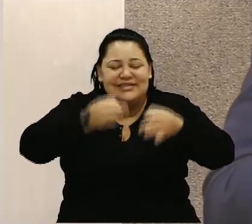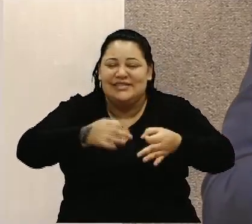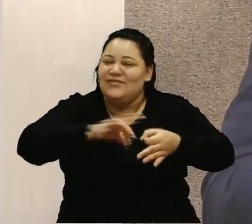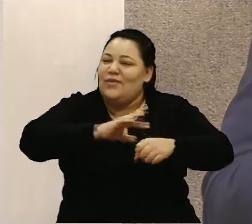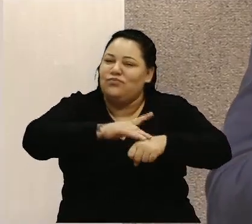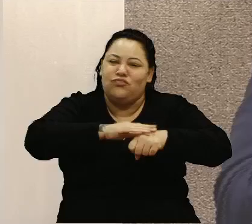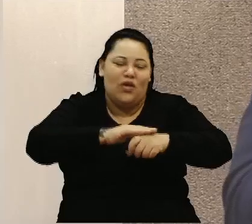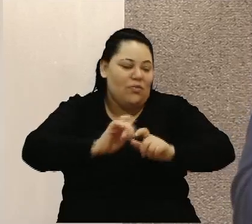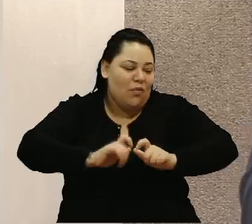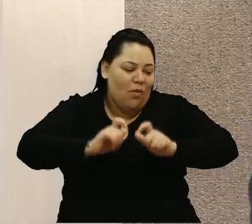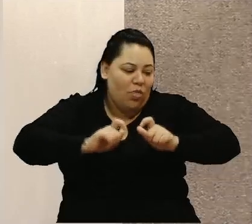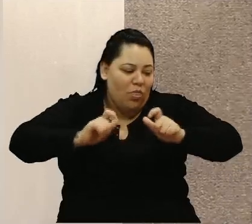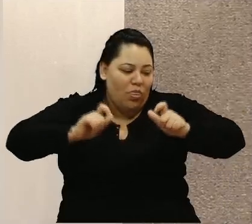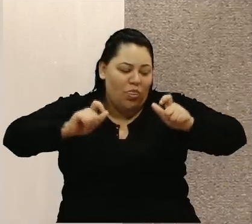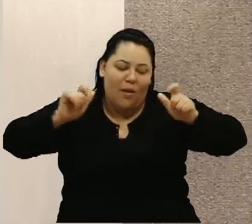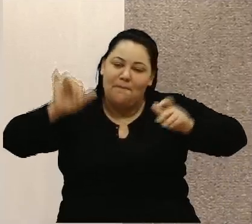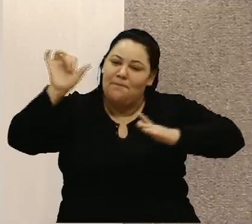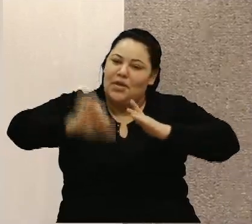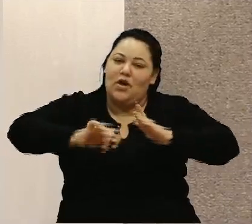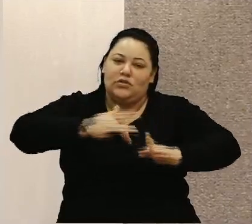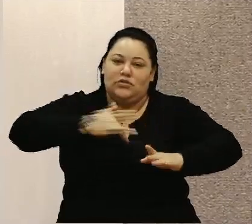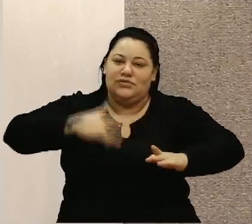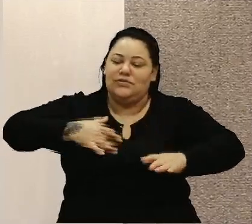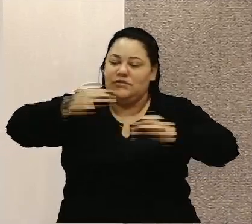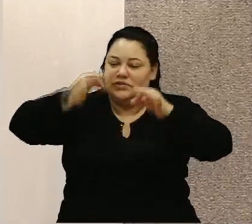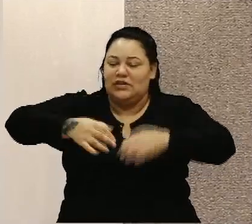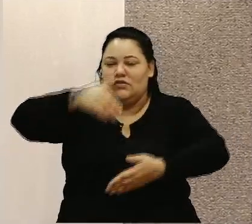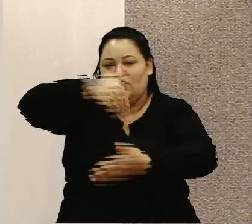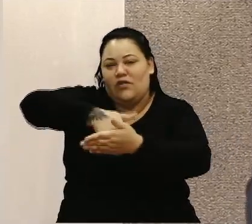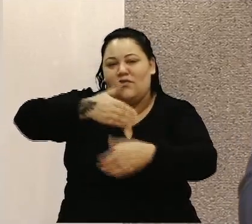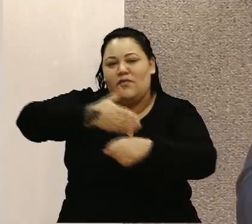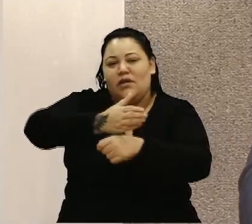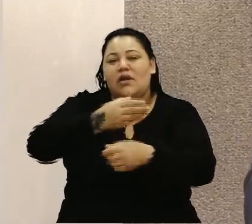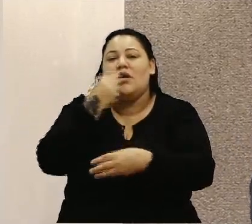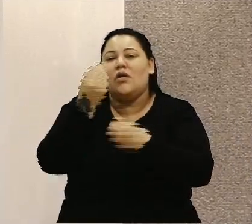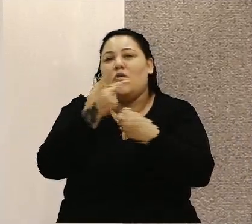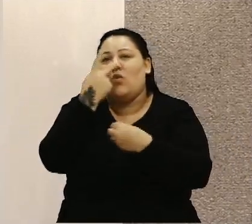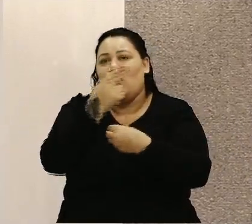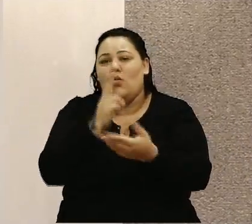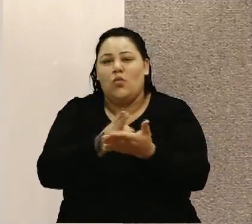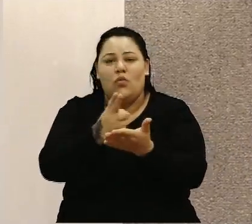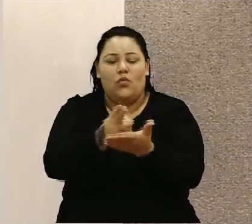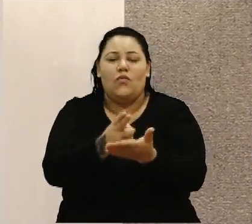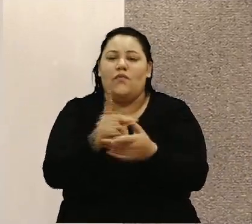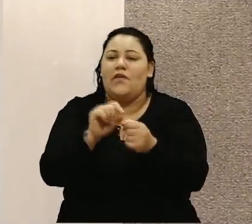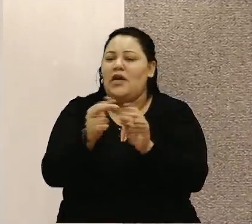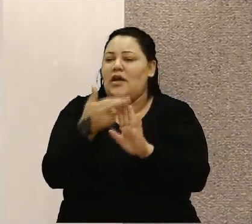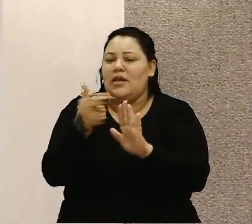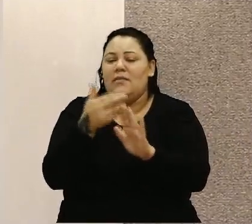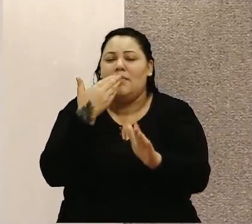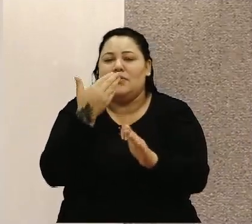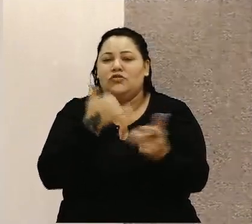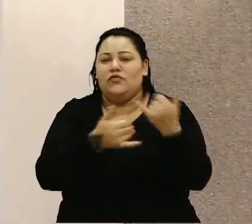essa situação na saúde. Então, certamente votarei favorável, como sempre faço, com qualquer requerimento de pedido de informações. Obrigado. Obrigado.